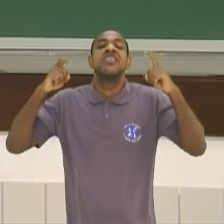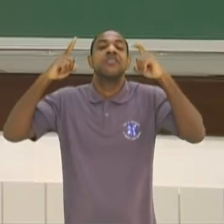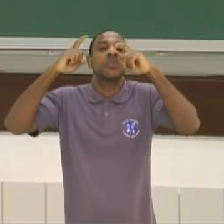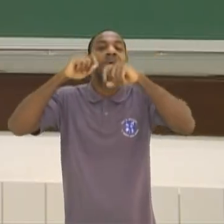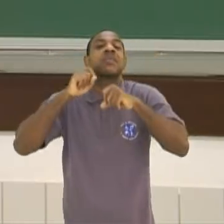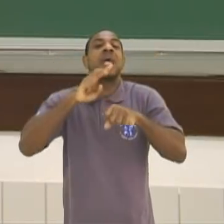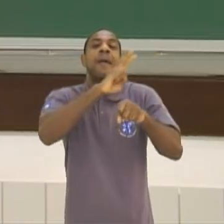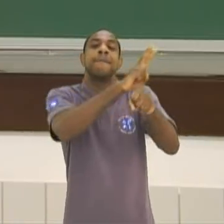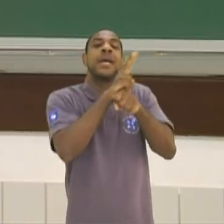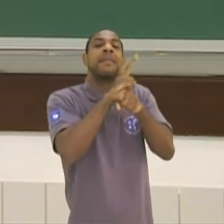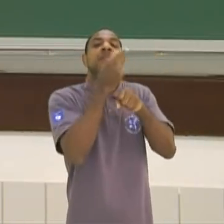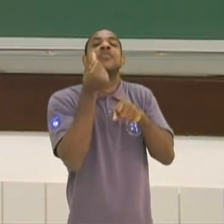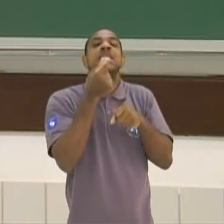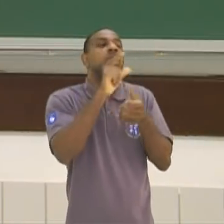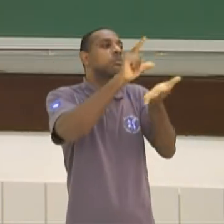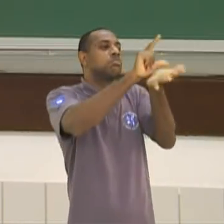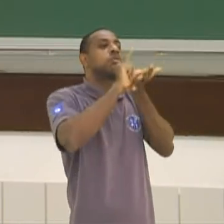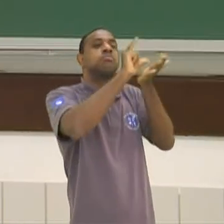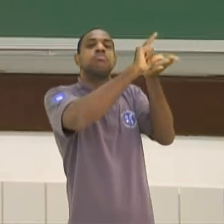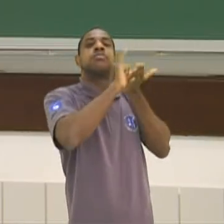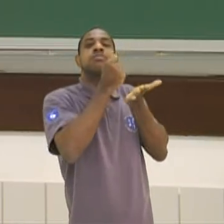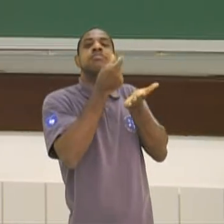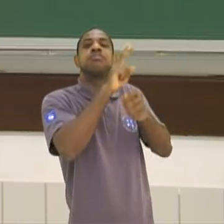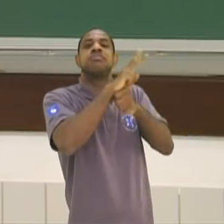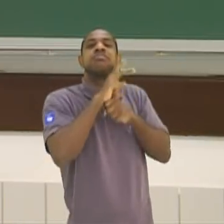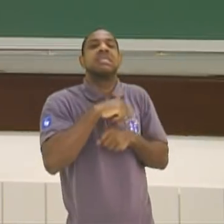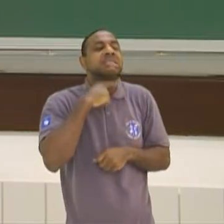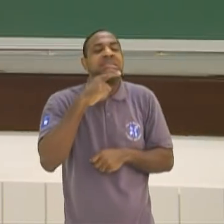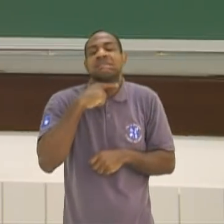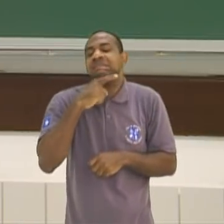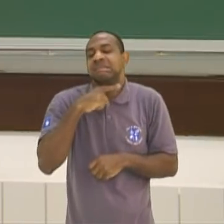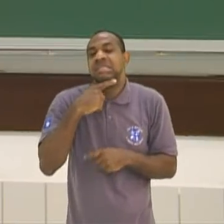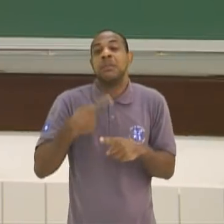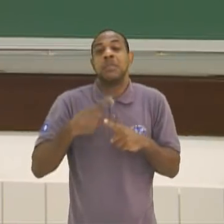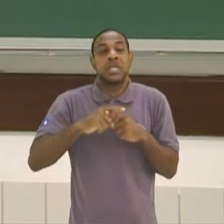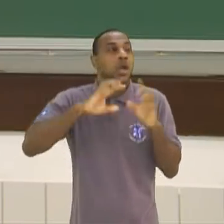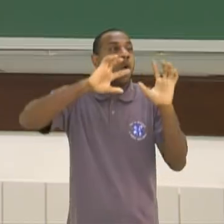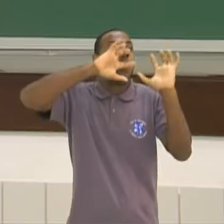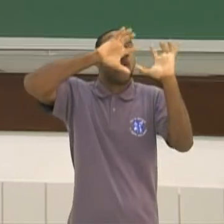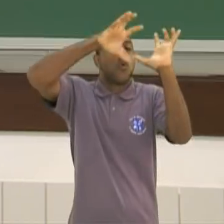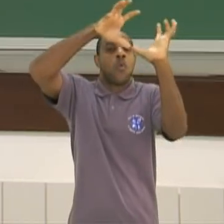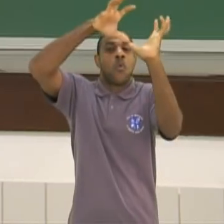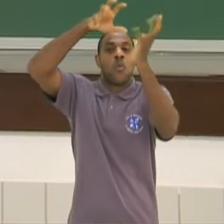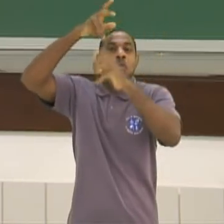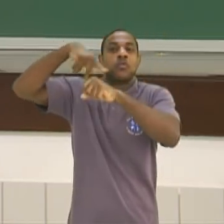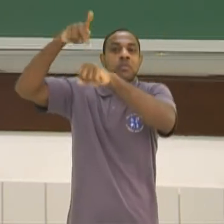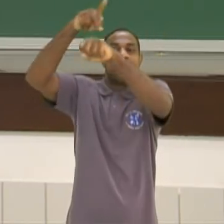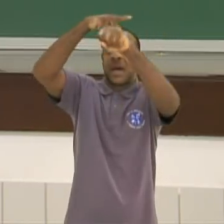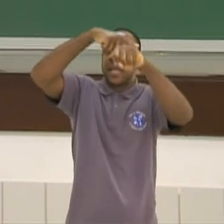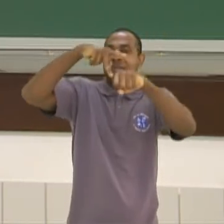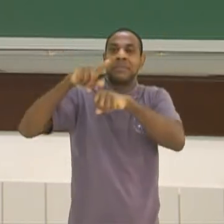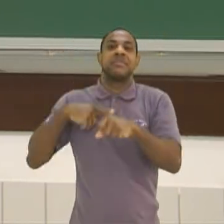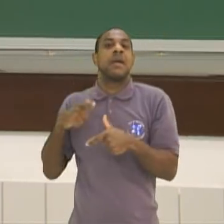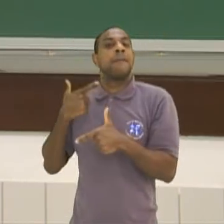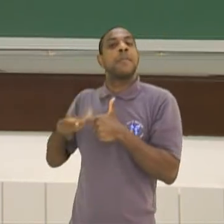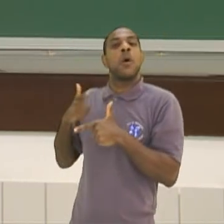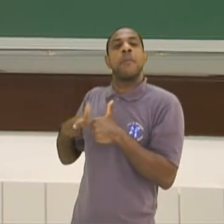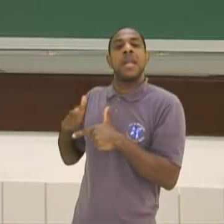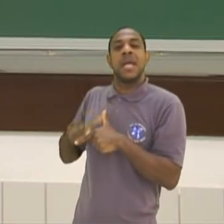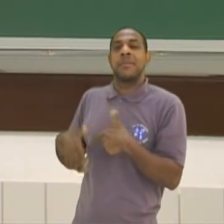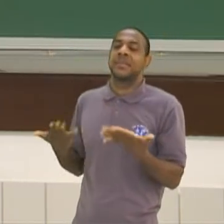empréstimos internacionais, porque o mundo todo também passava por uma recessão nesse período. Então, ele não conseguiu